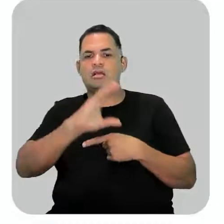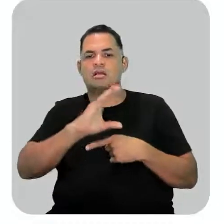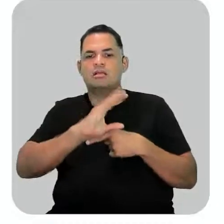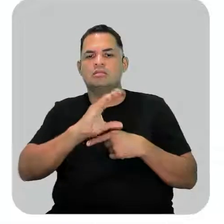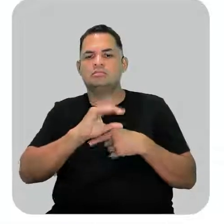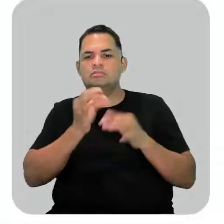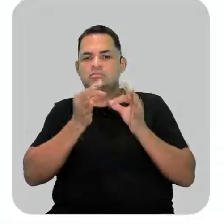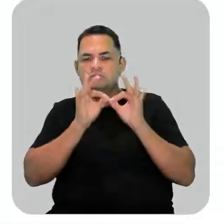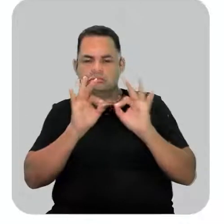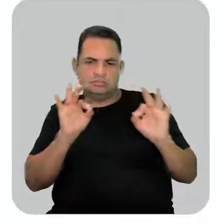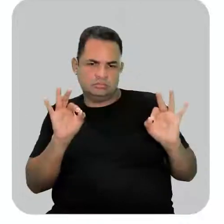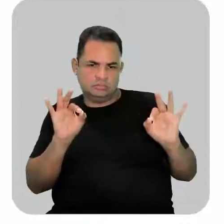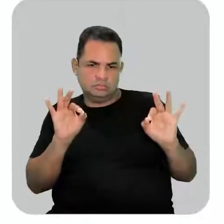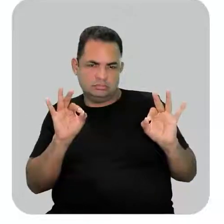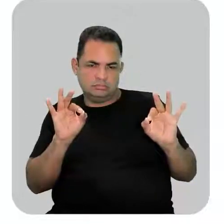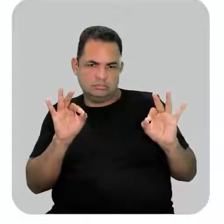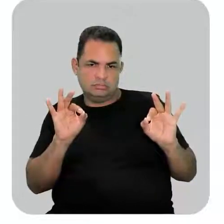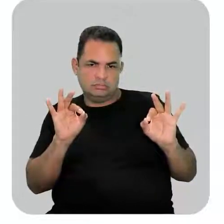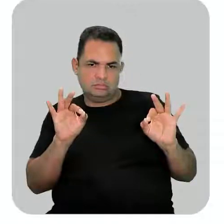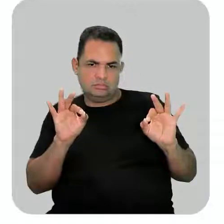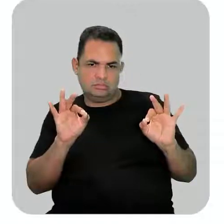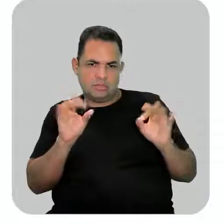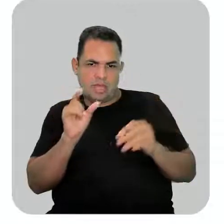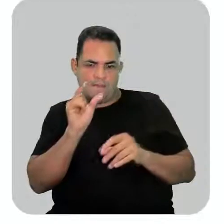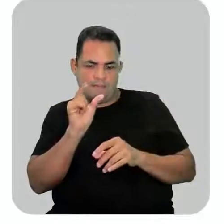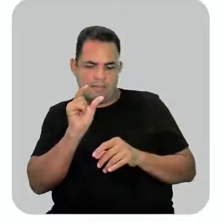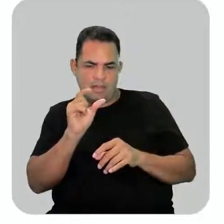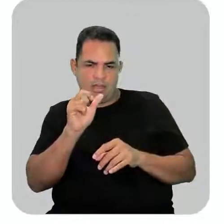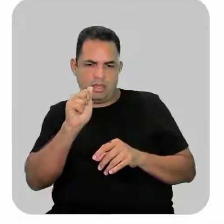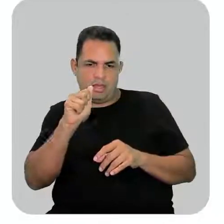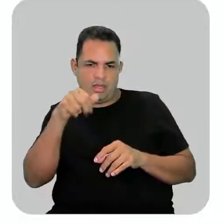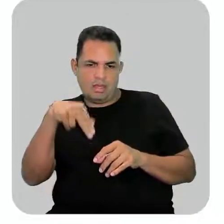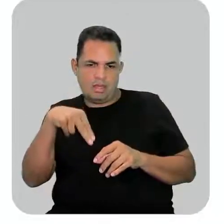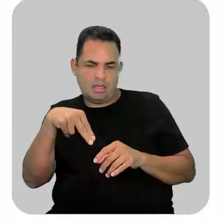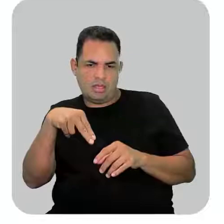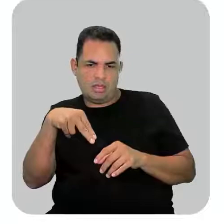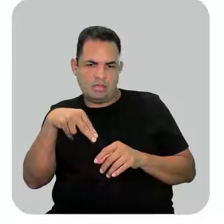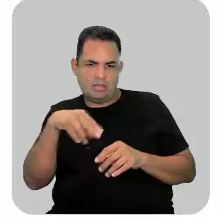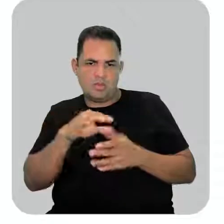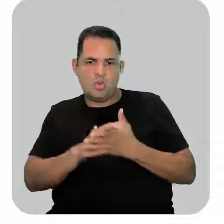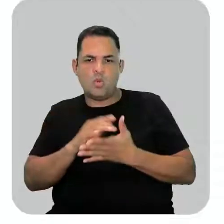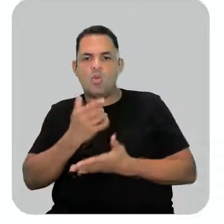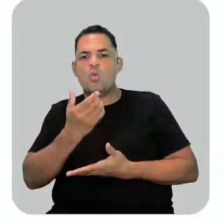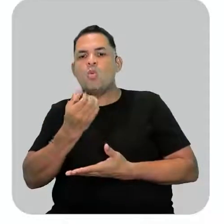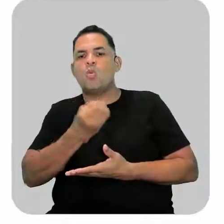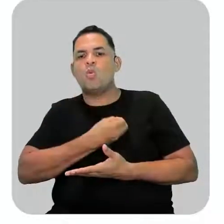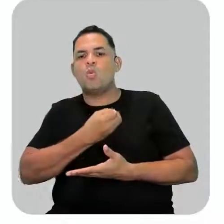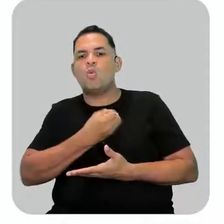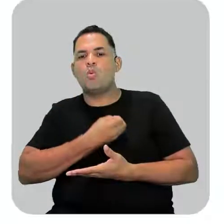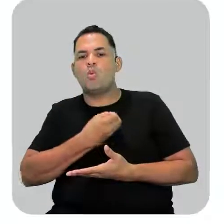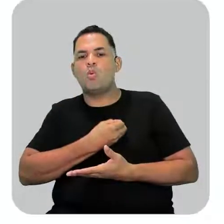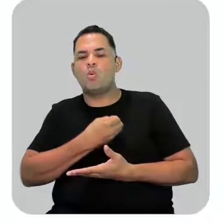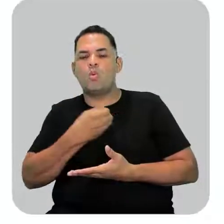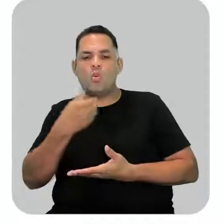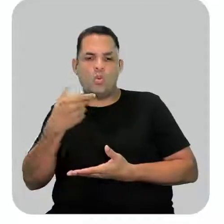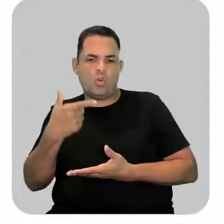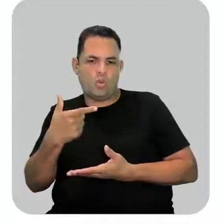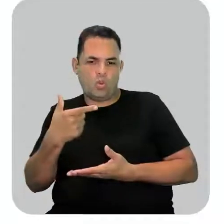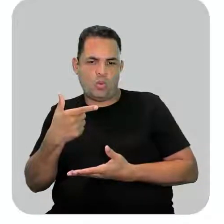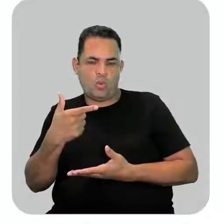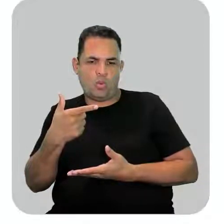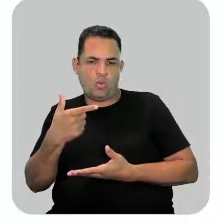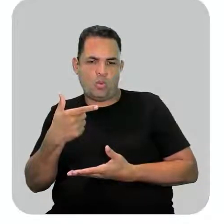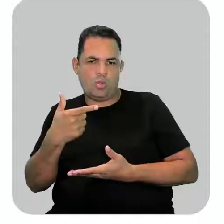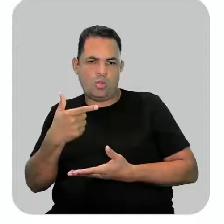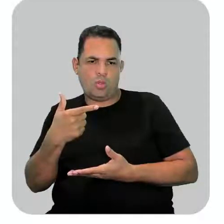tipo simples, aí eu venho com o infixo an, coloco o número do carbono aonde está a minha hidroxila, tá aqui,